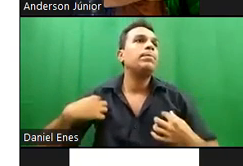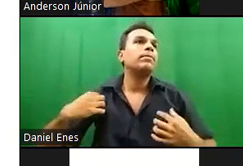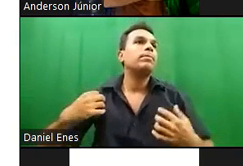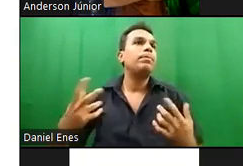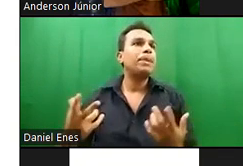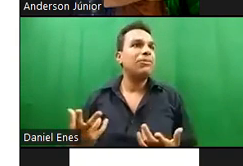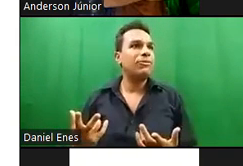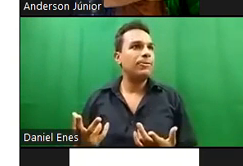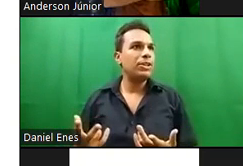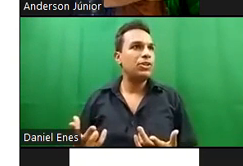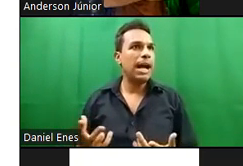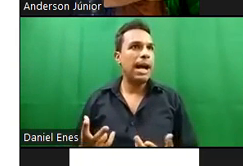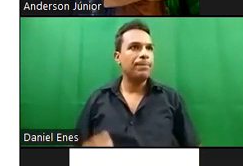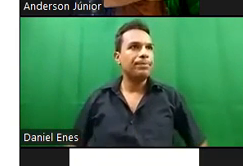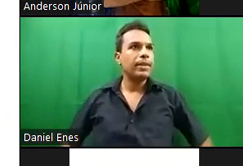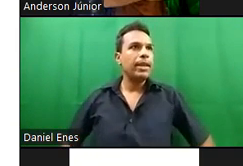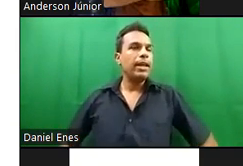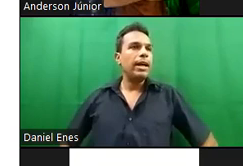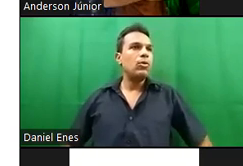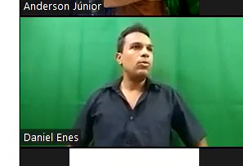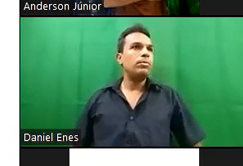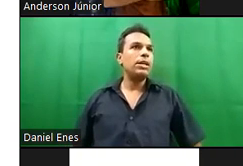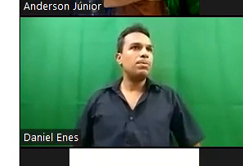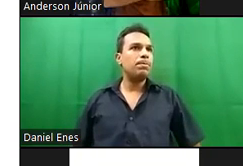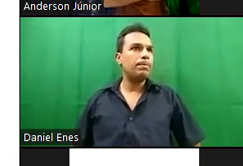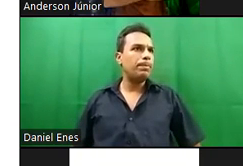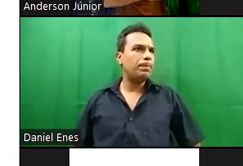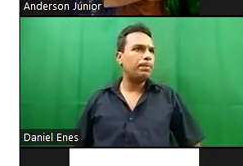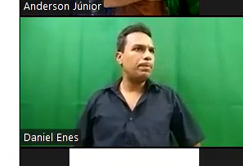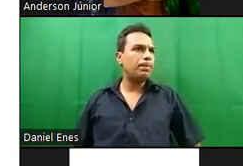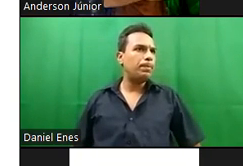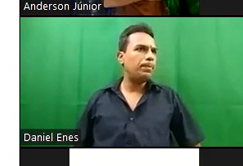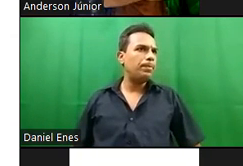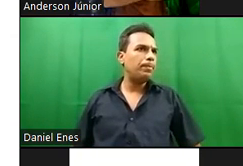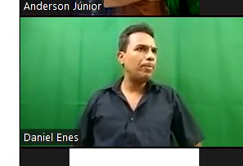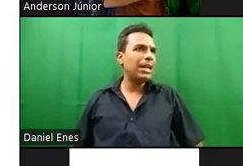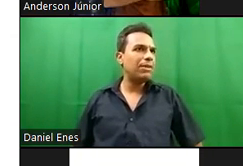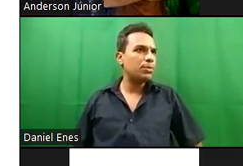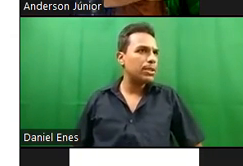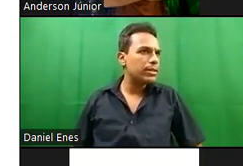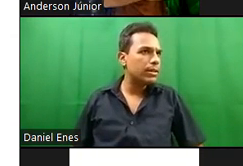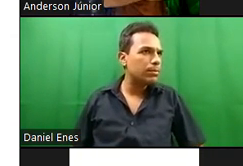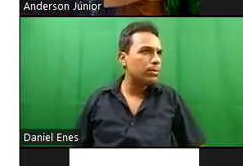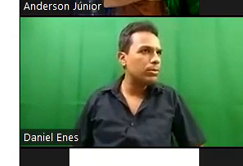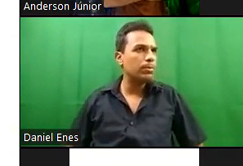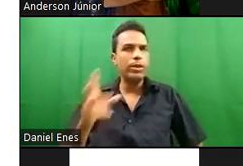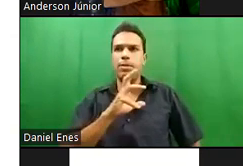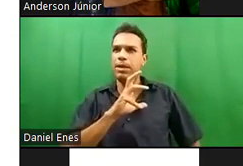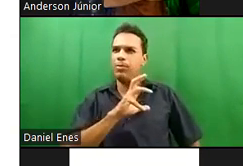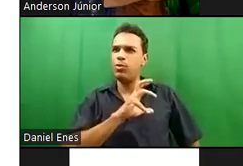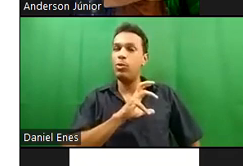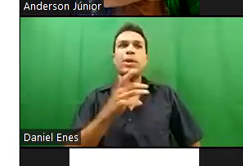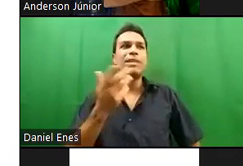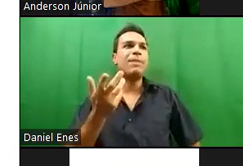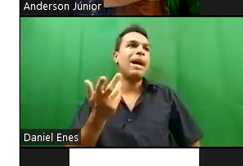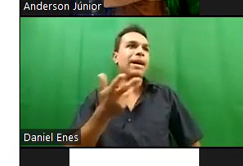E, para fechar, algumas palavras, por exemplo,